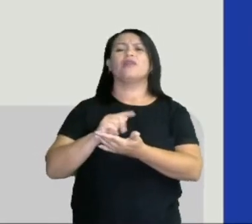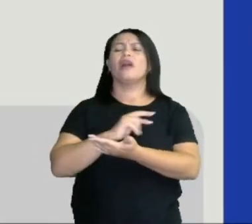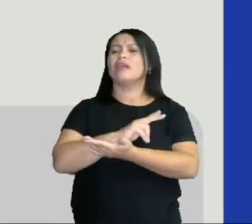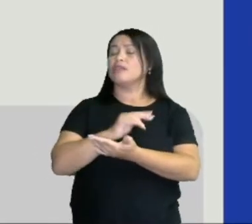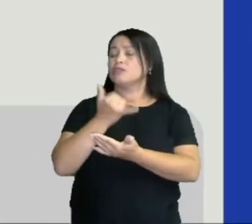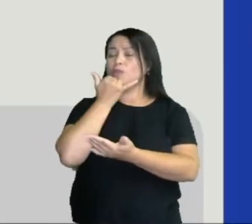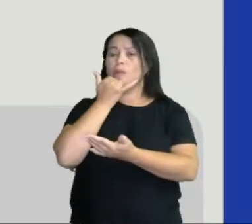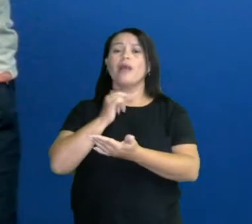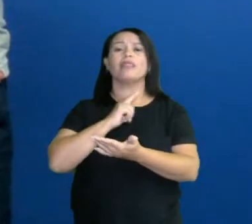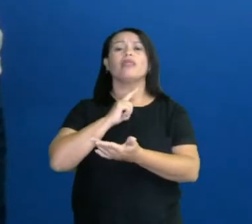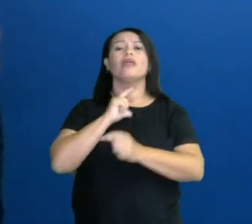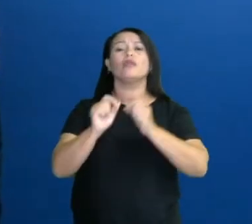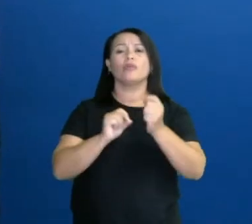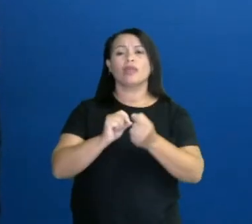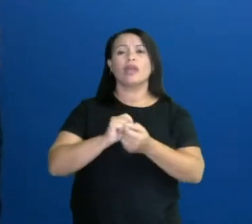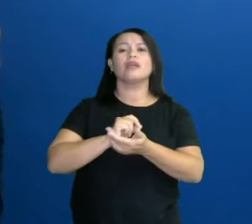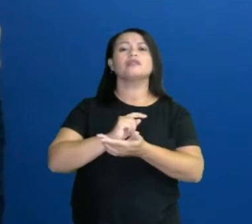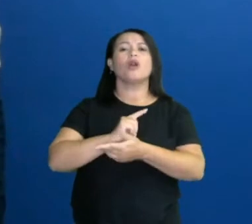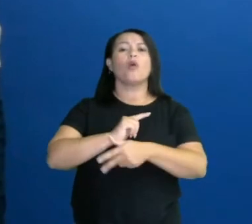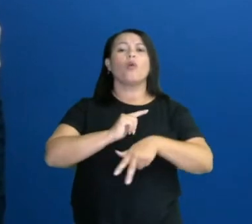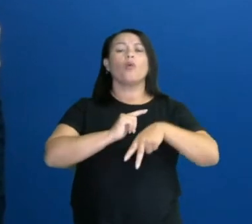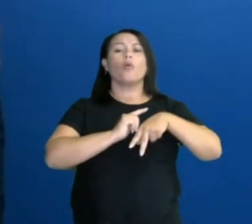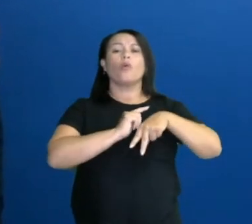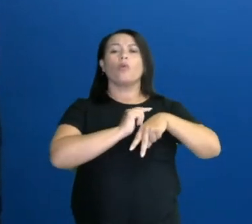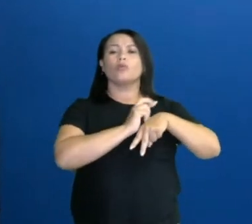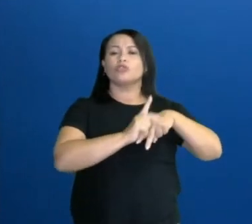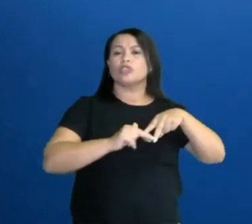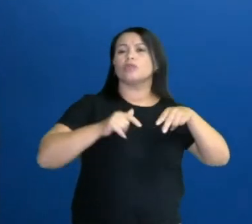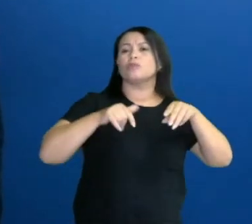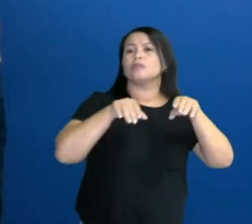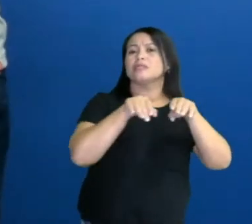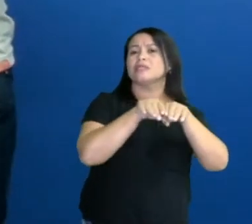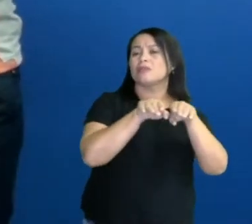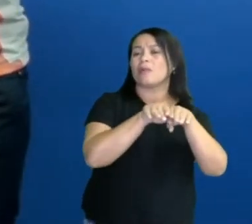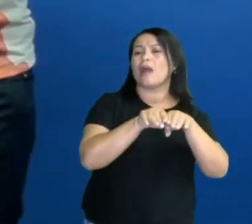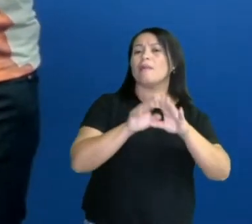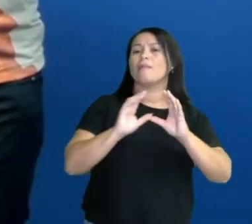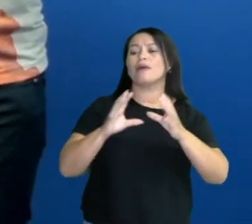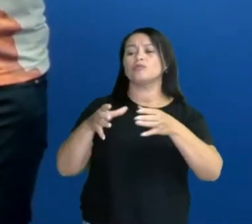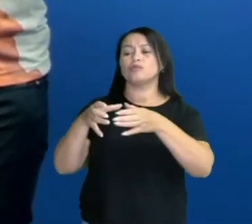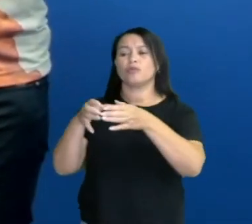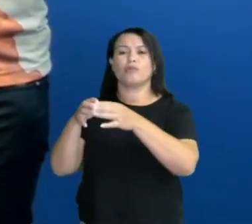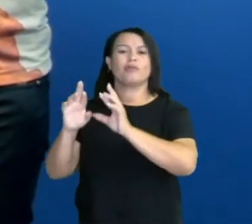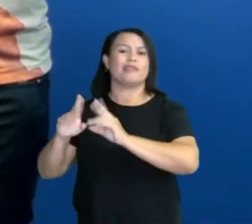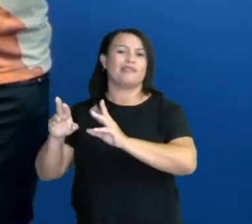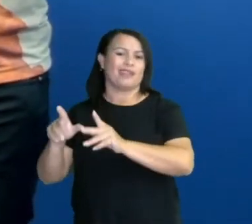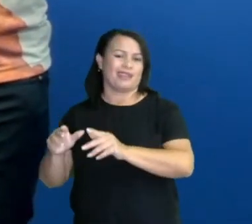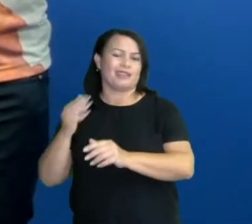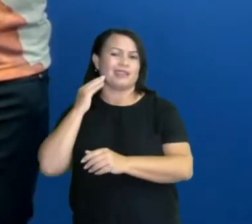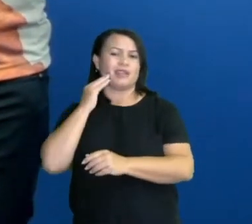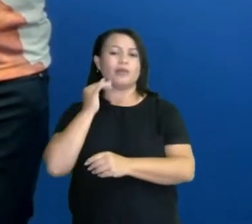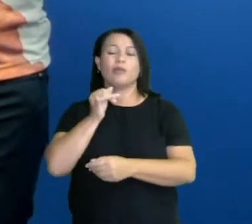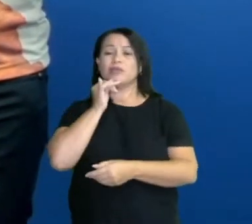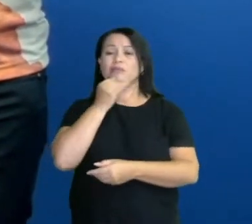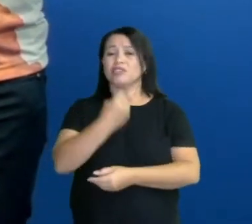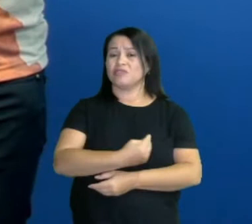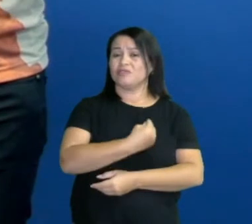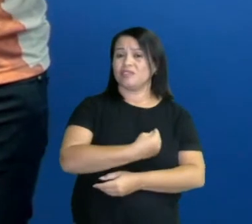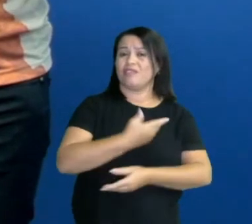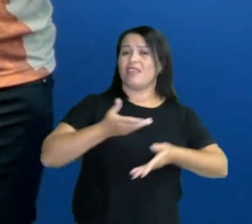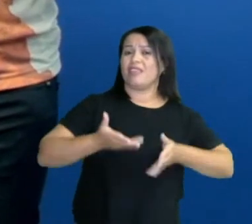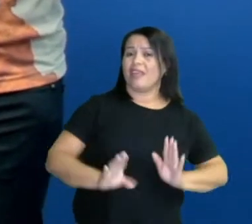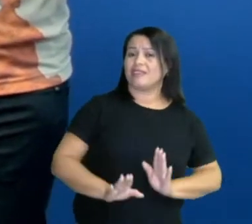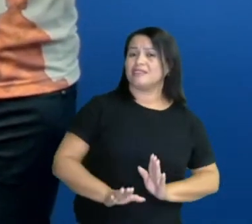gêneros iguais, mas de espécies diferentes. Então eles vivem, nascem, crescem, mas não conseguem